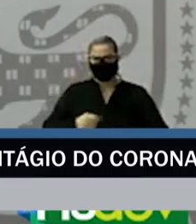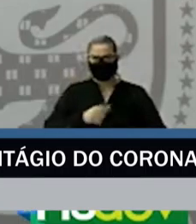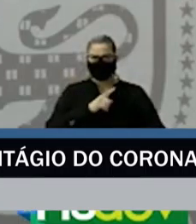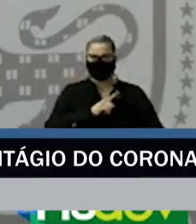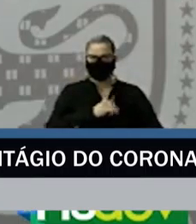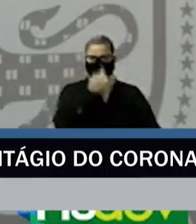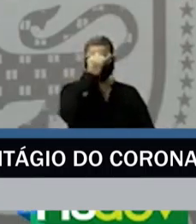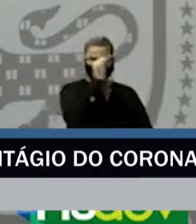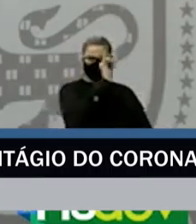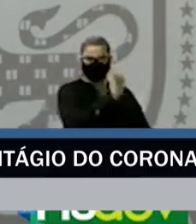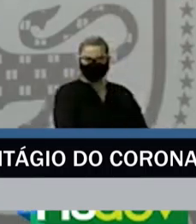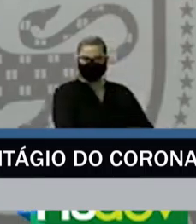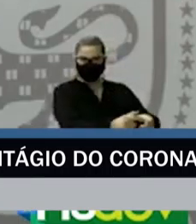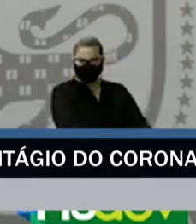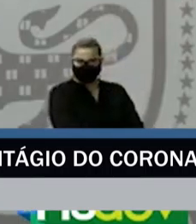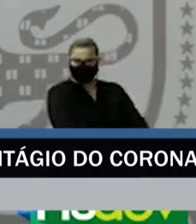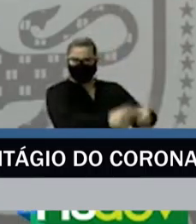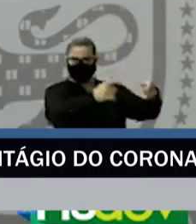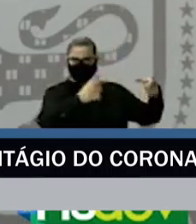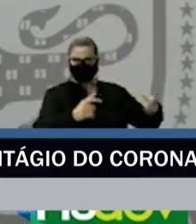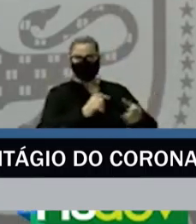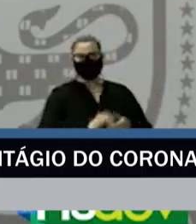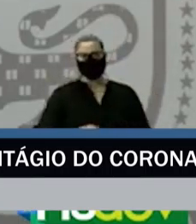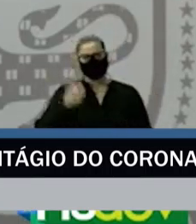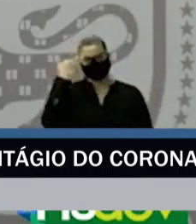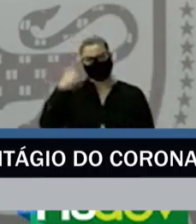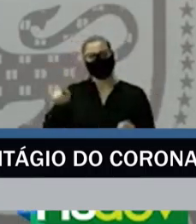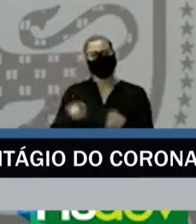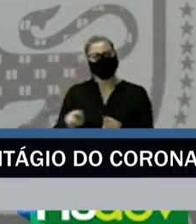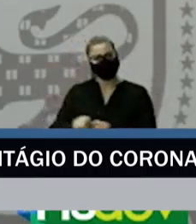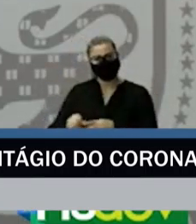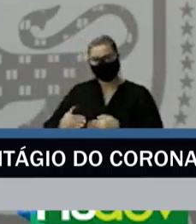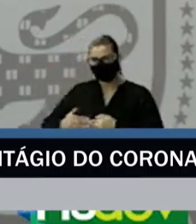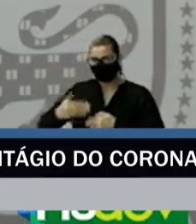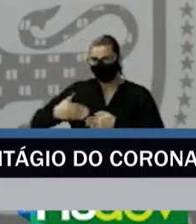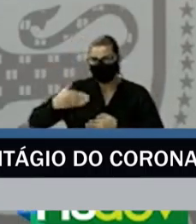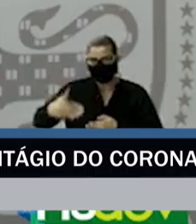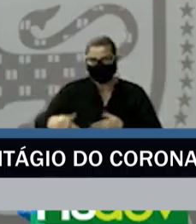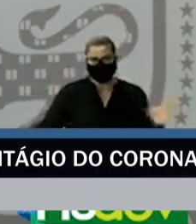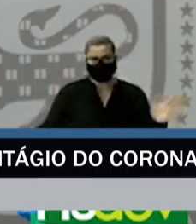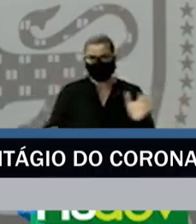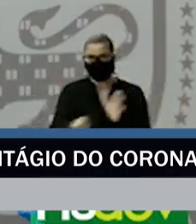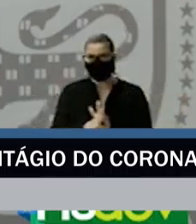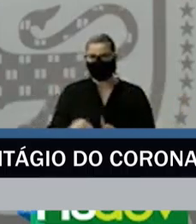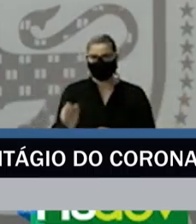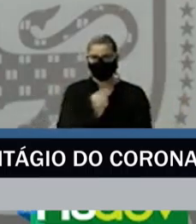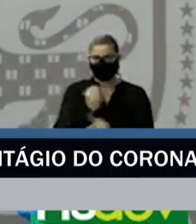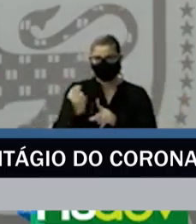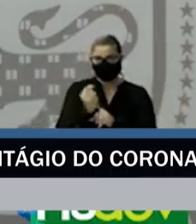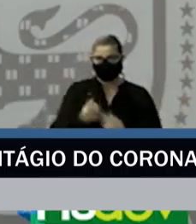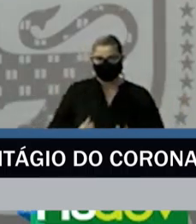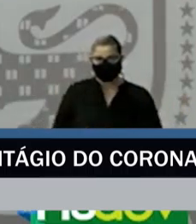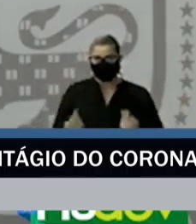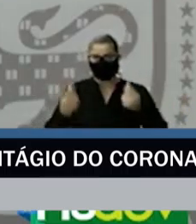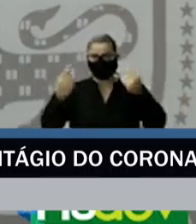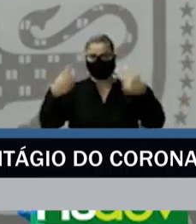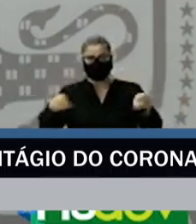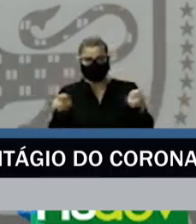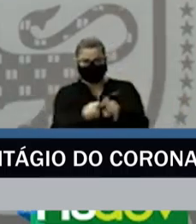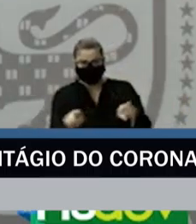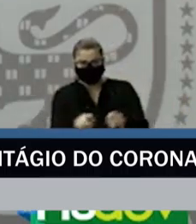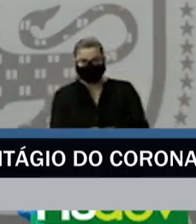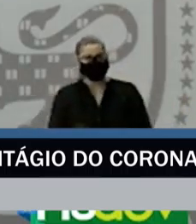do vírus. Sabemos das consequências na socioeconomia e debatemos isso diariamente dentro do governo.